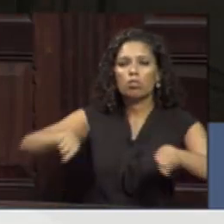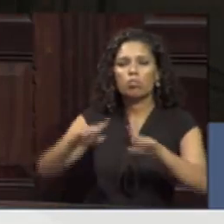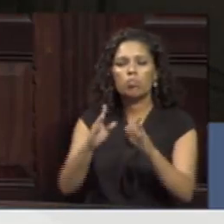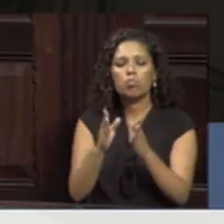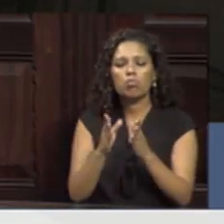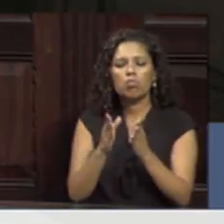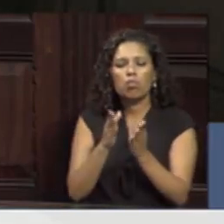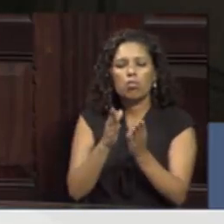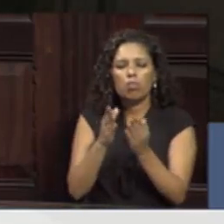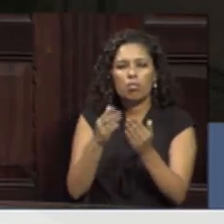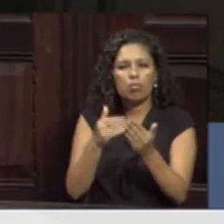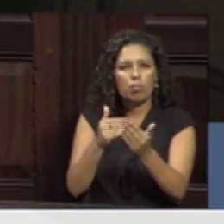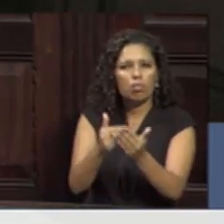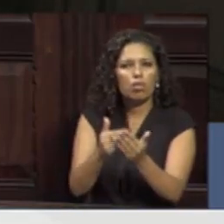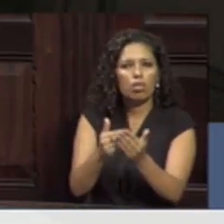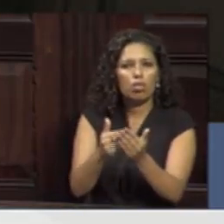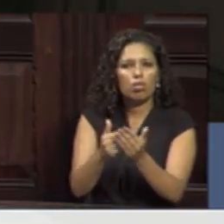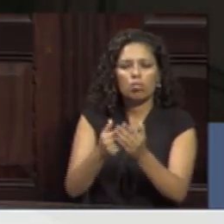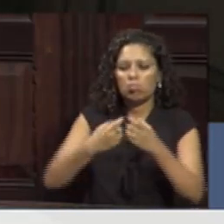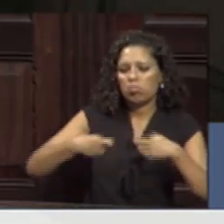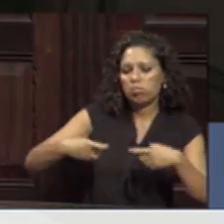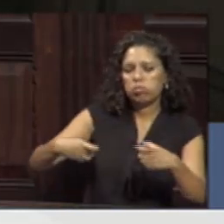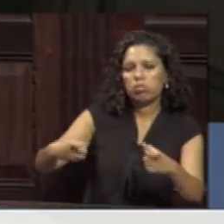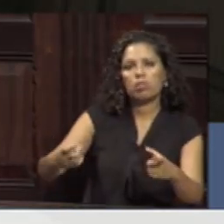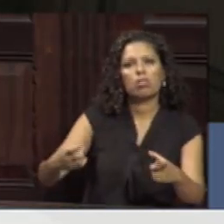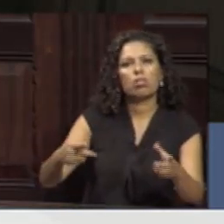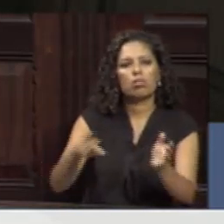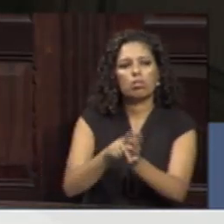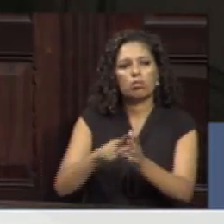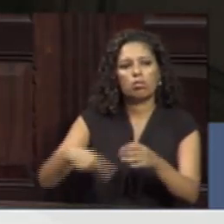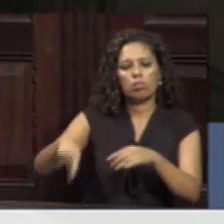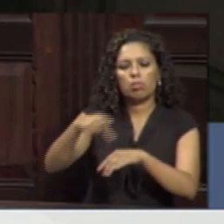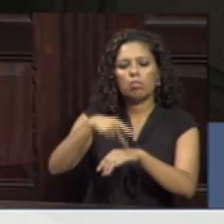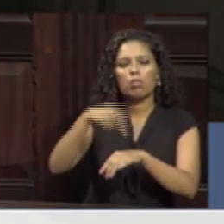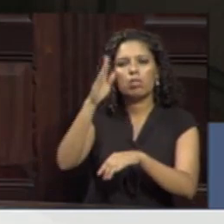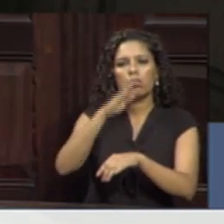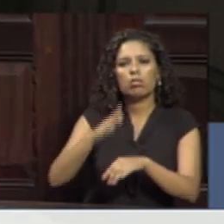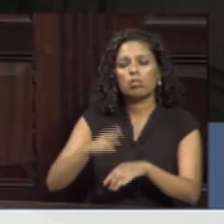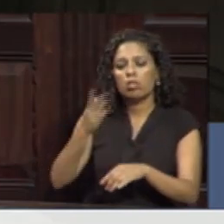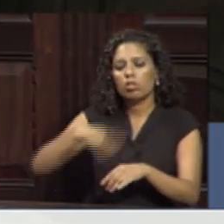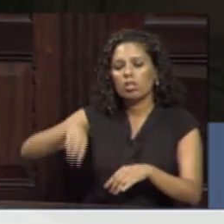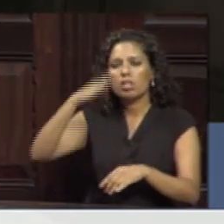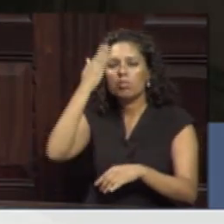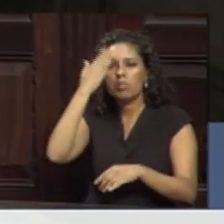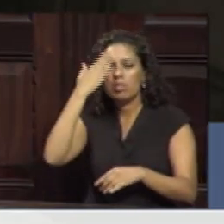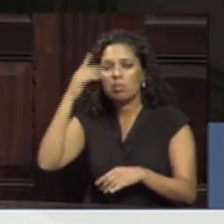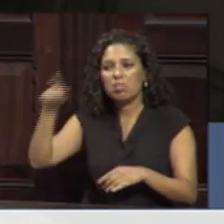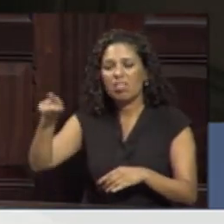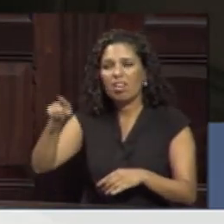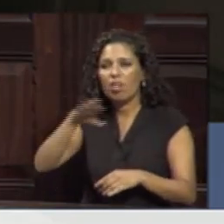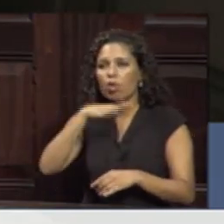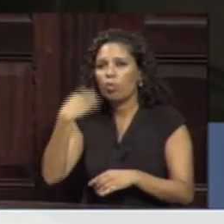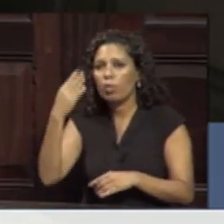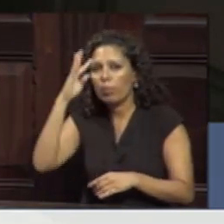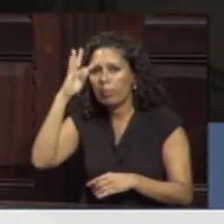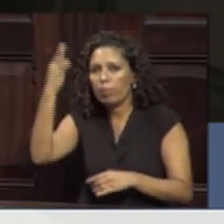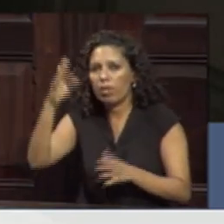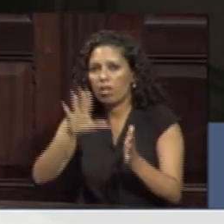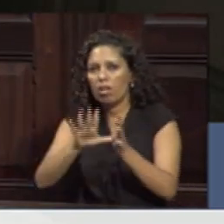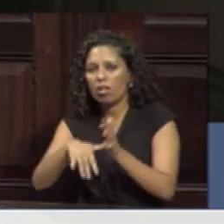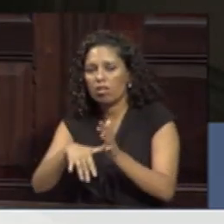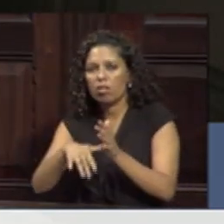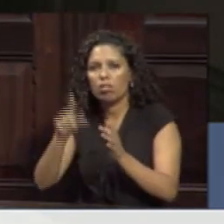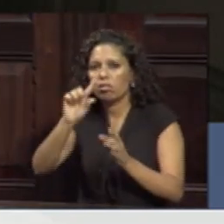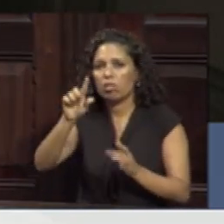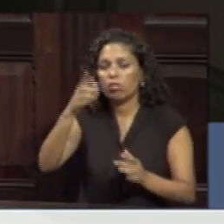temos certeza absoluta que Marielle foi executada. Não tenho a mínima dúvida